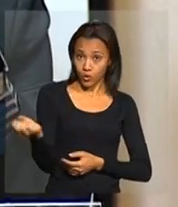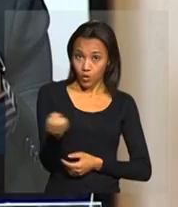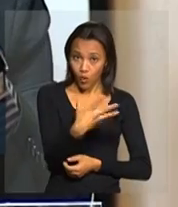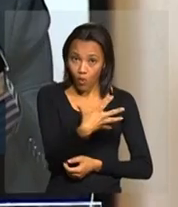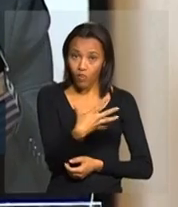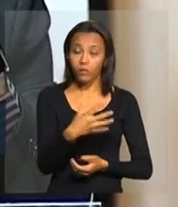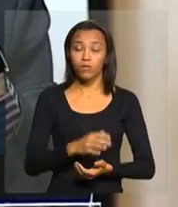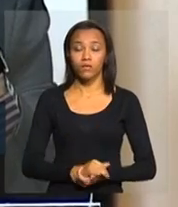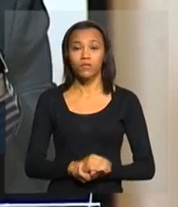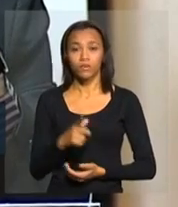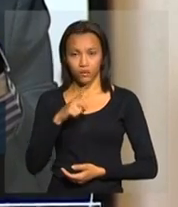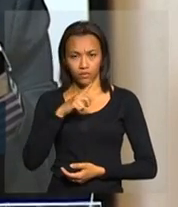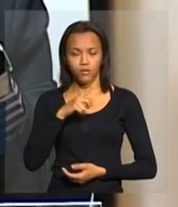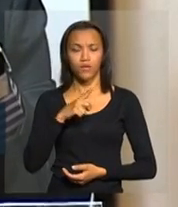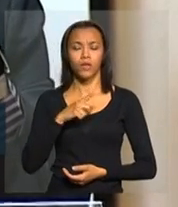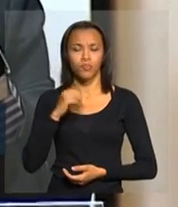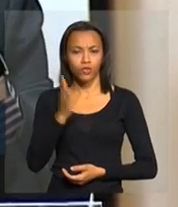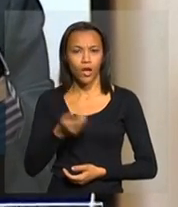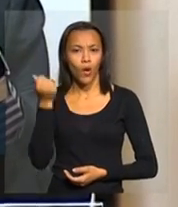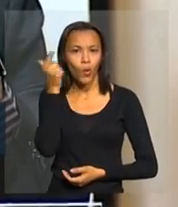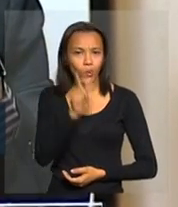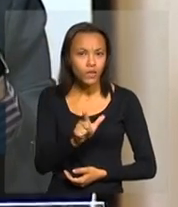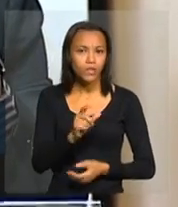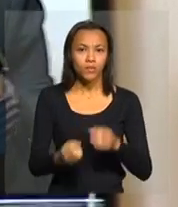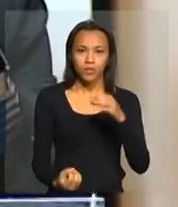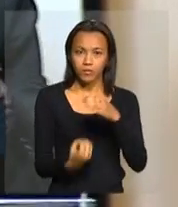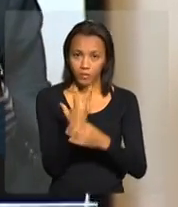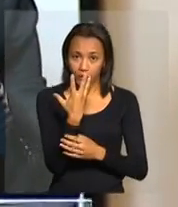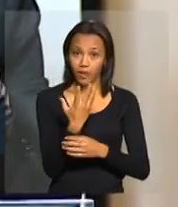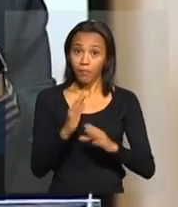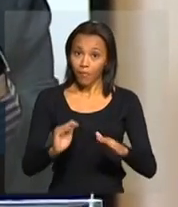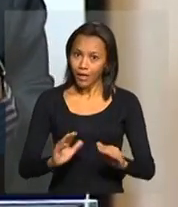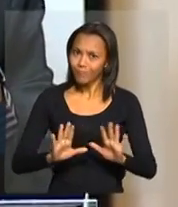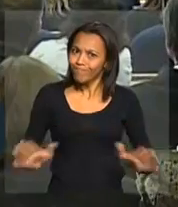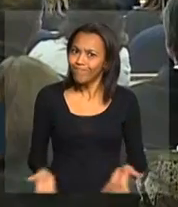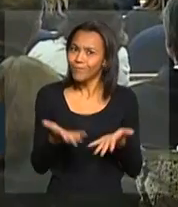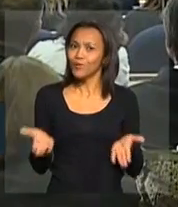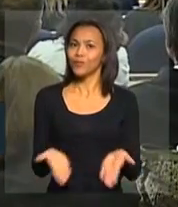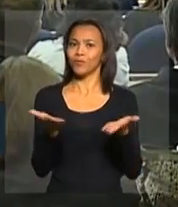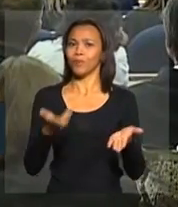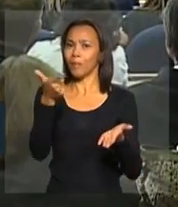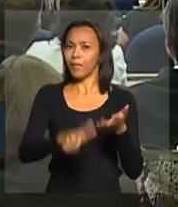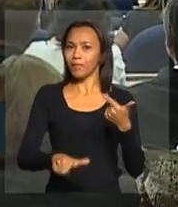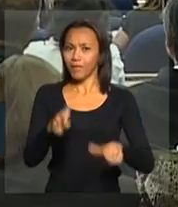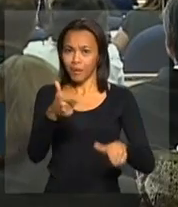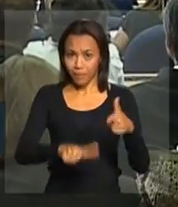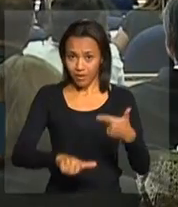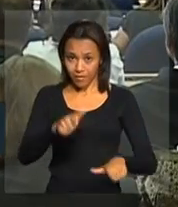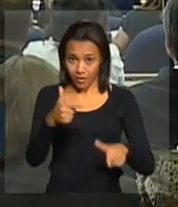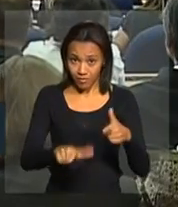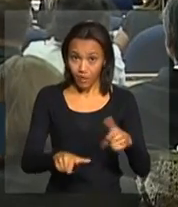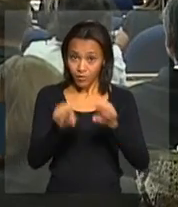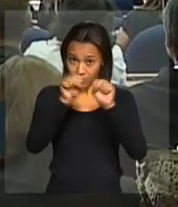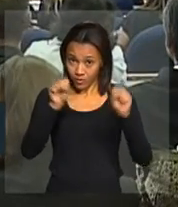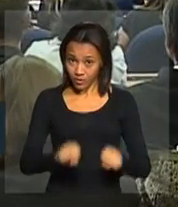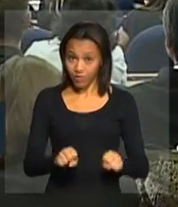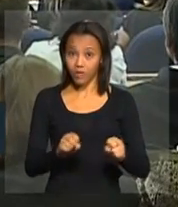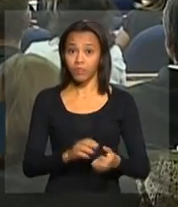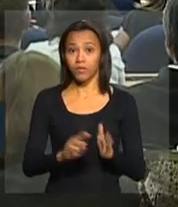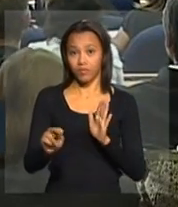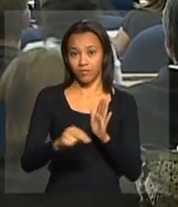medidas que nós temos conseguido implementar para impulsionar ainda mais o sistema brasileiro de transplantes.